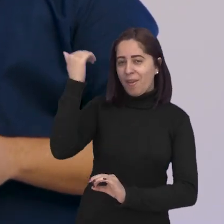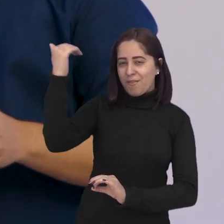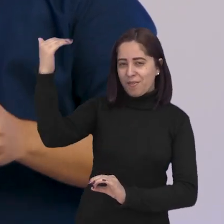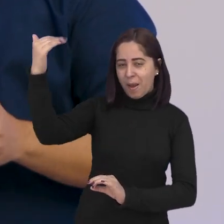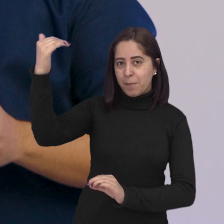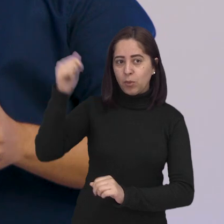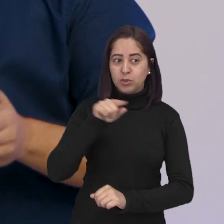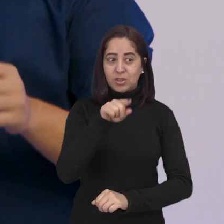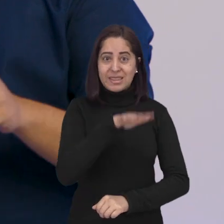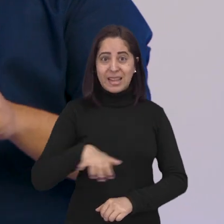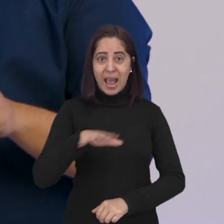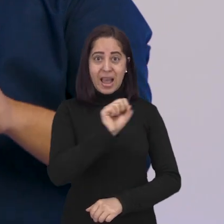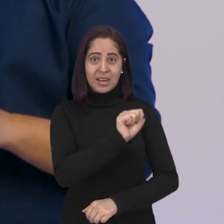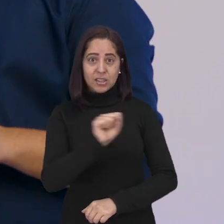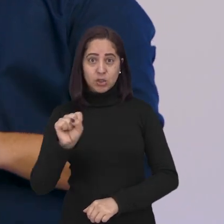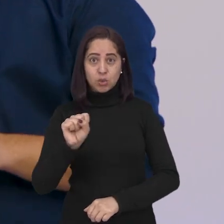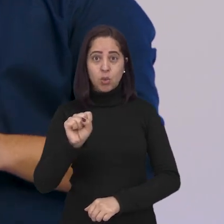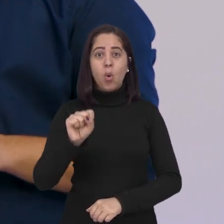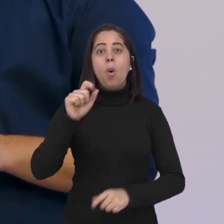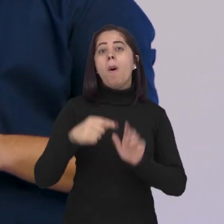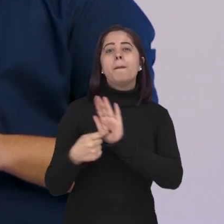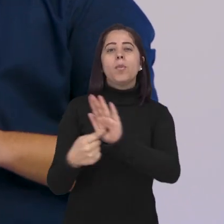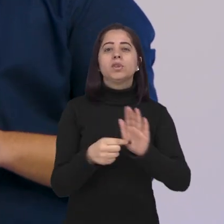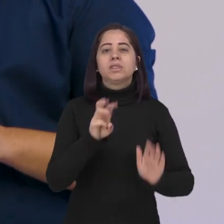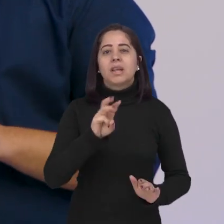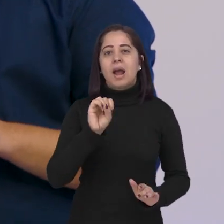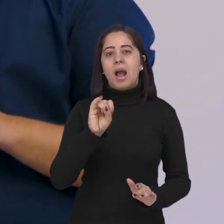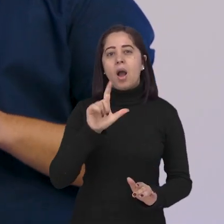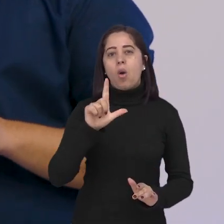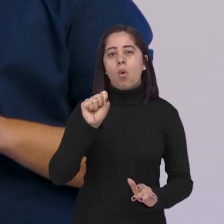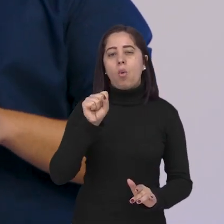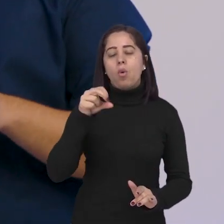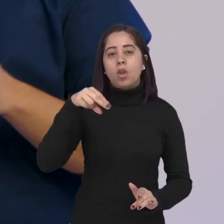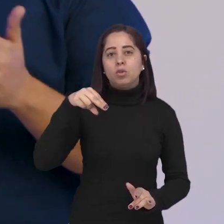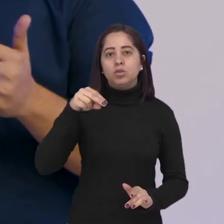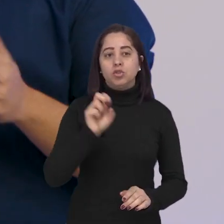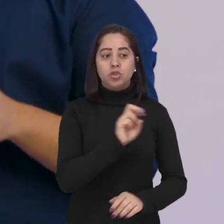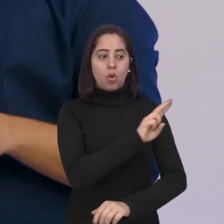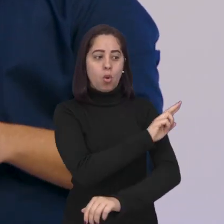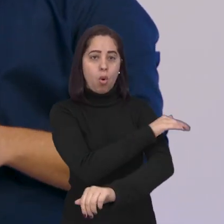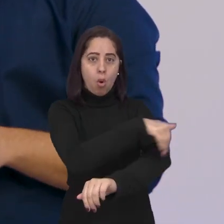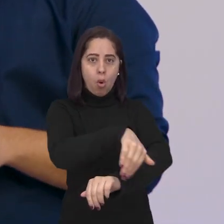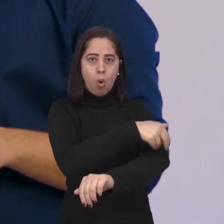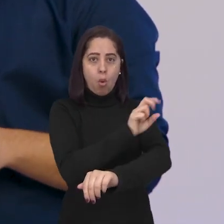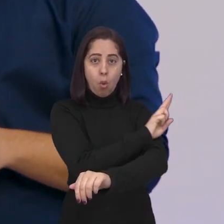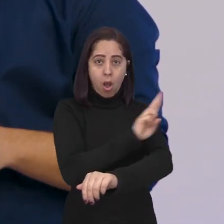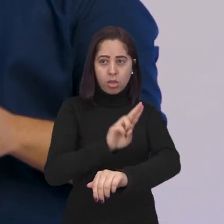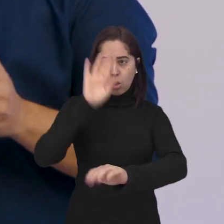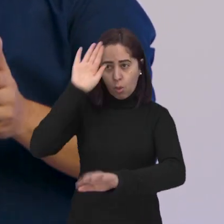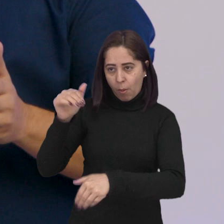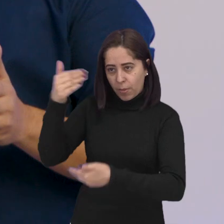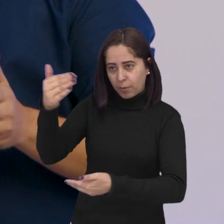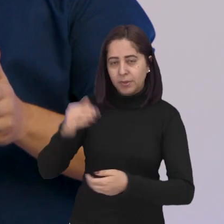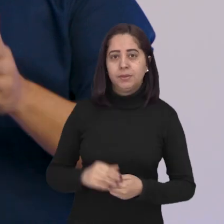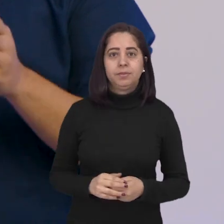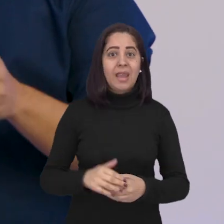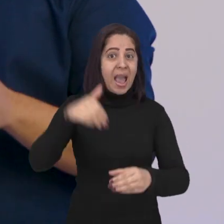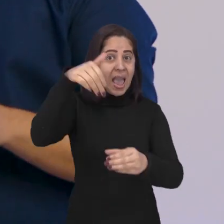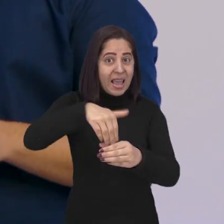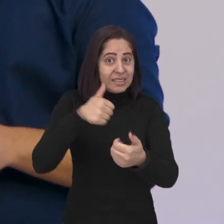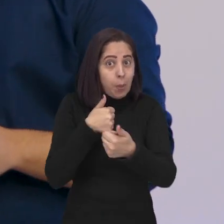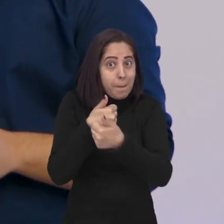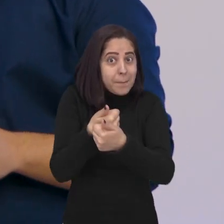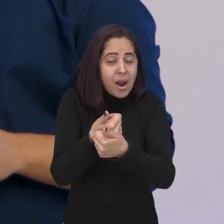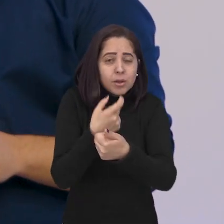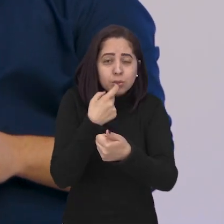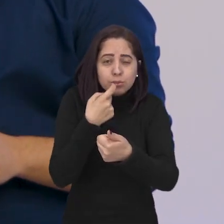Cidade. Vamos à região sudeste para te apresentar quem foi o Wilson Aparecido, que dá nome a uma rua por lá. E você já sabe, as